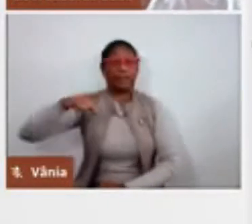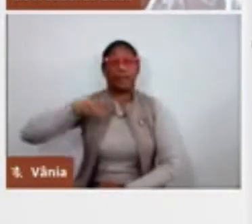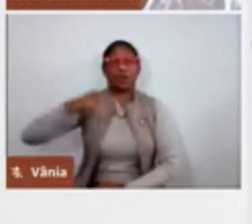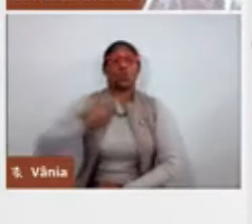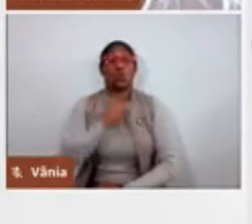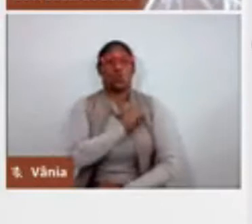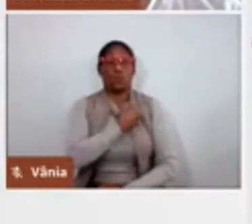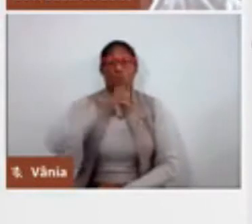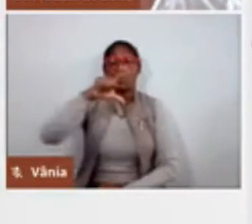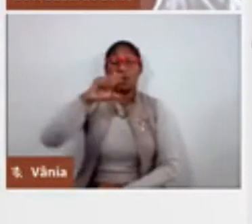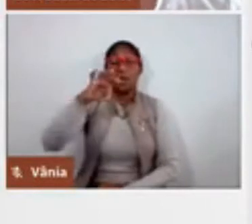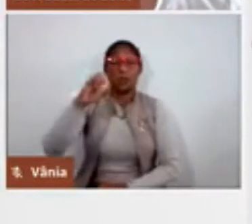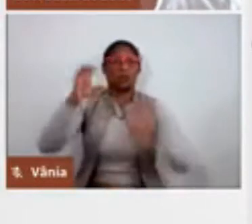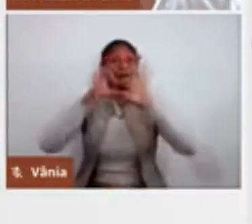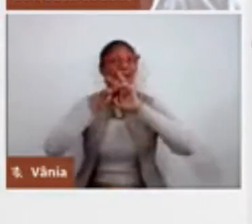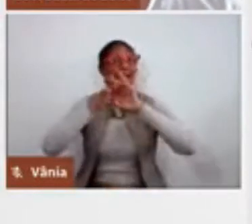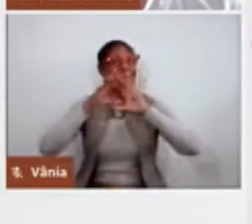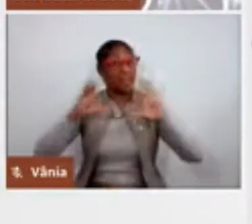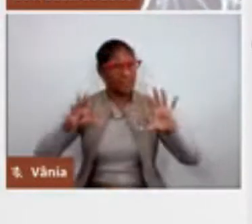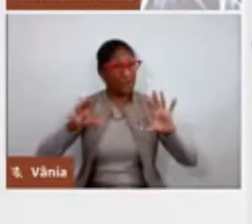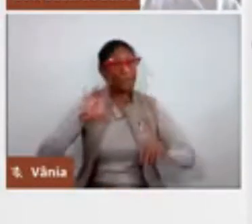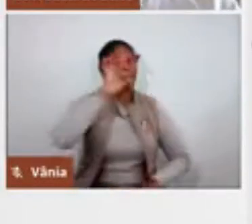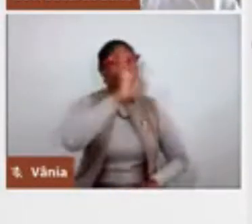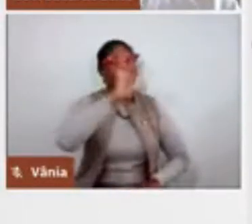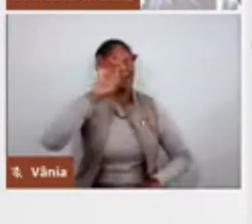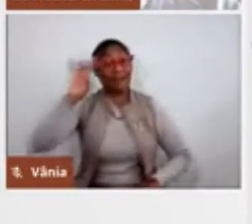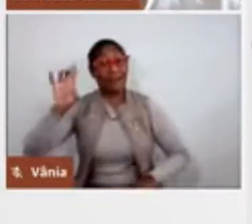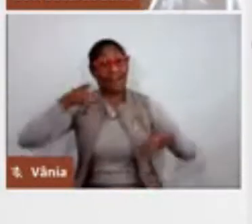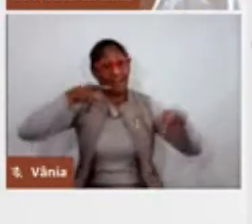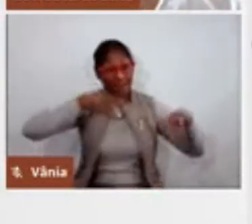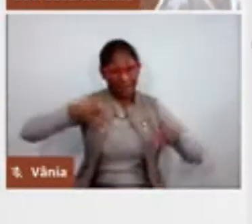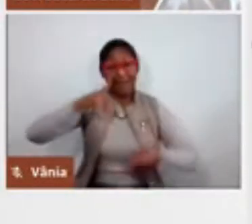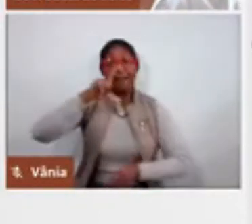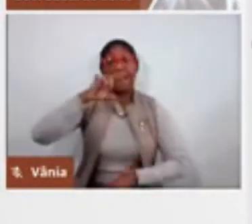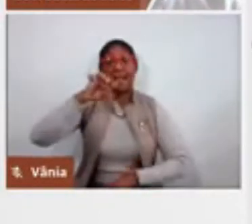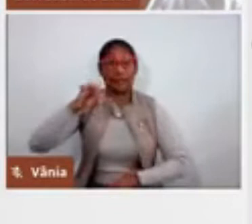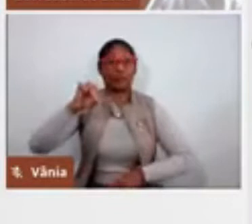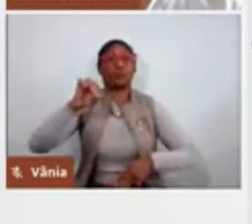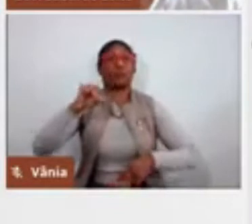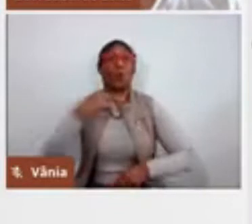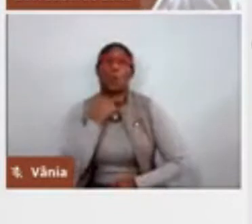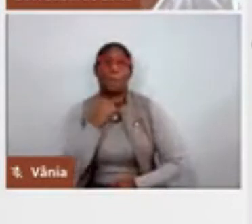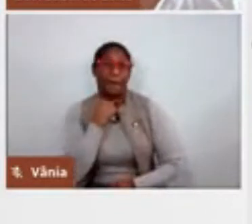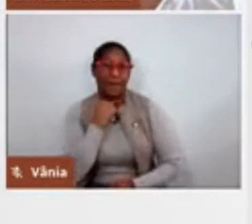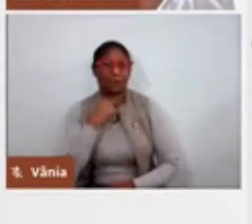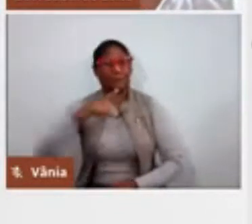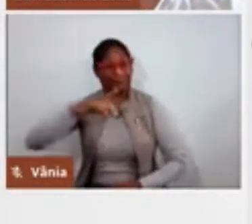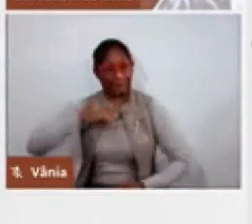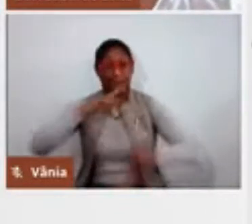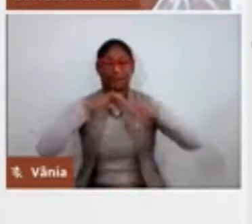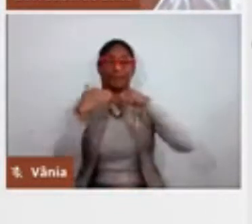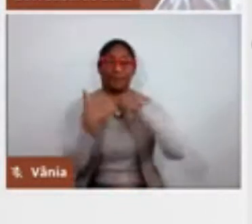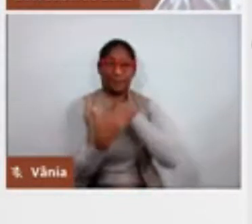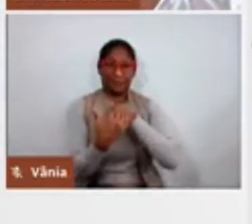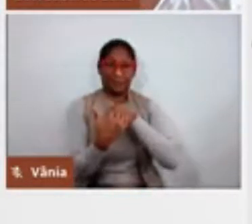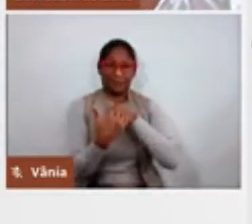leitos livres para cada leito que está ocupado por um paciente com coronavírus. Embora nós tivéssemos